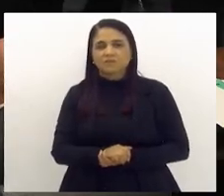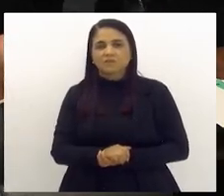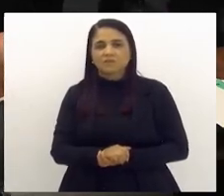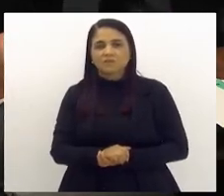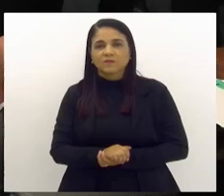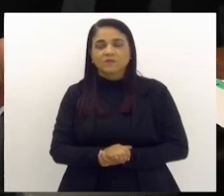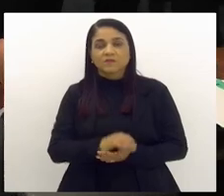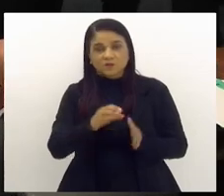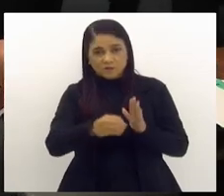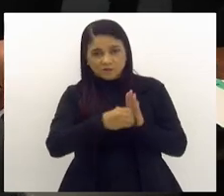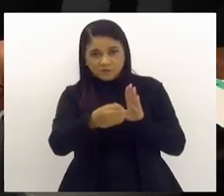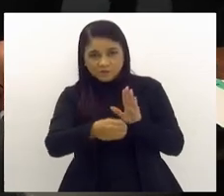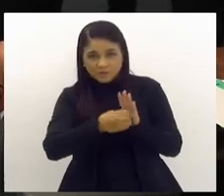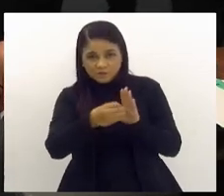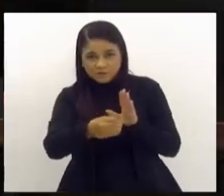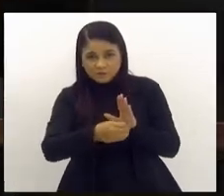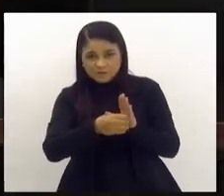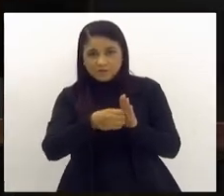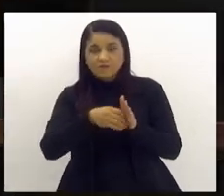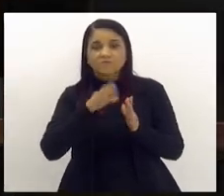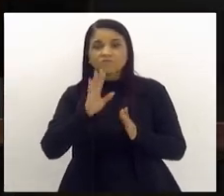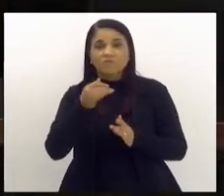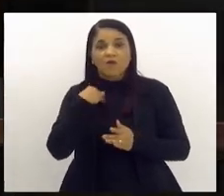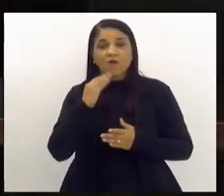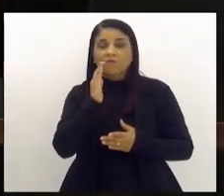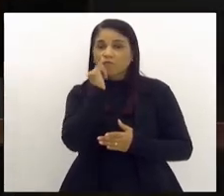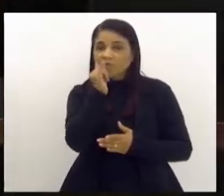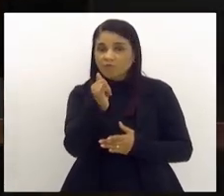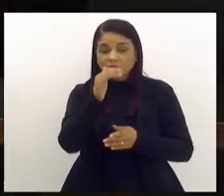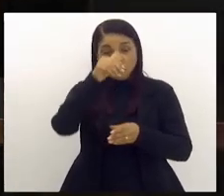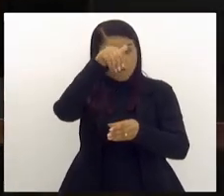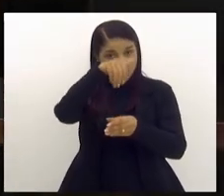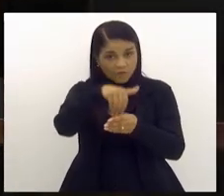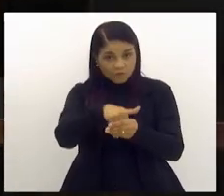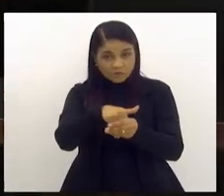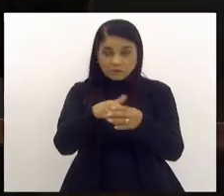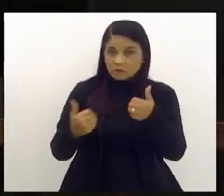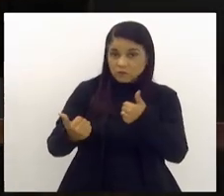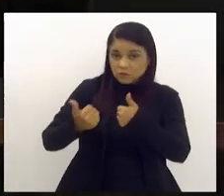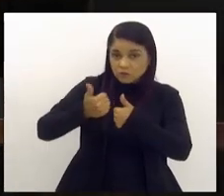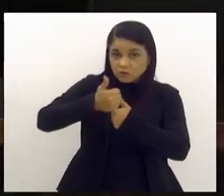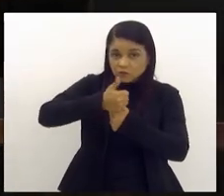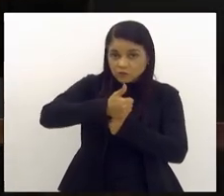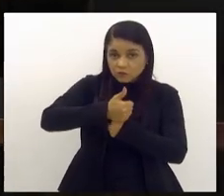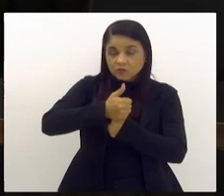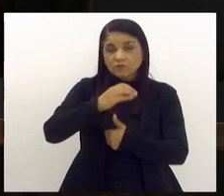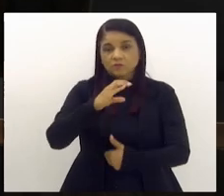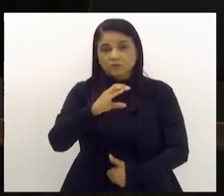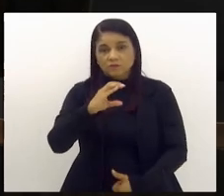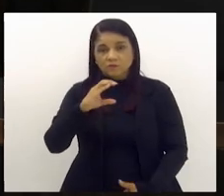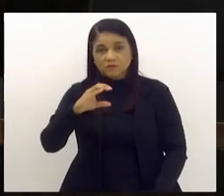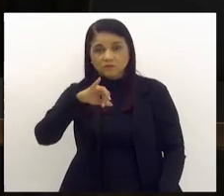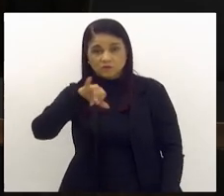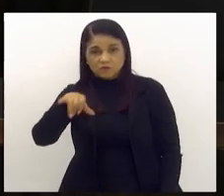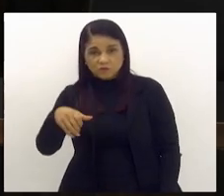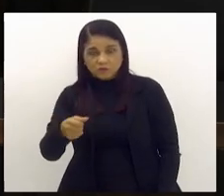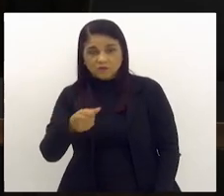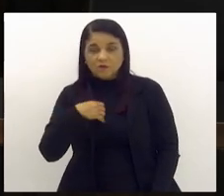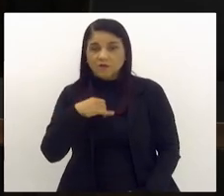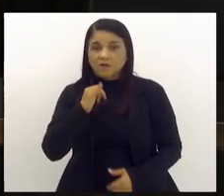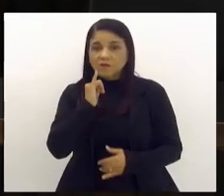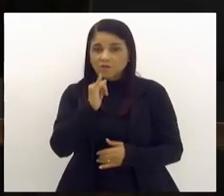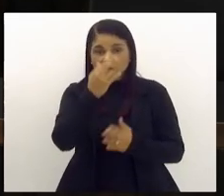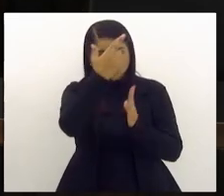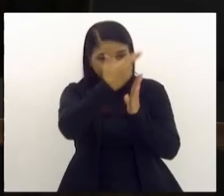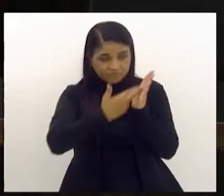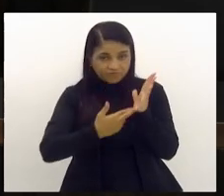Com os pareceres emitidos, em votação, o substitutivo da CCJ. Informa final de